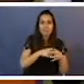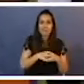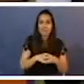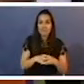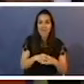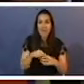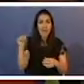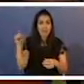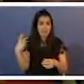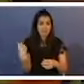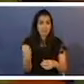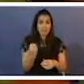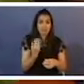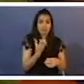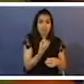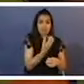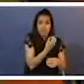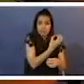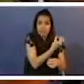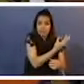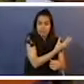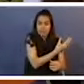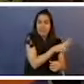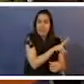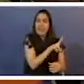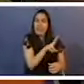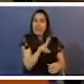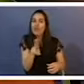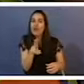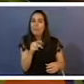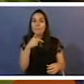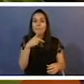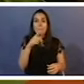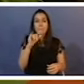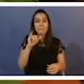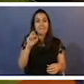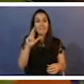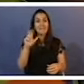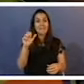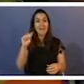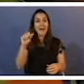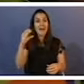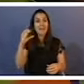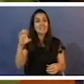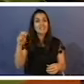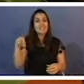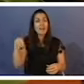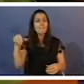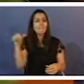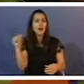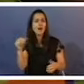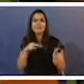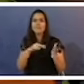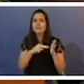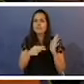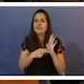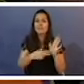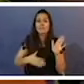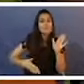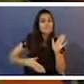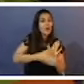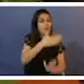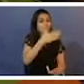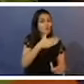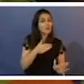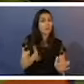migração essa viagem que eles fazem é chamada de Piracema quem na língua indígena significa saída